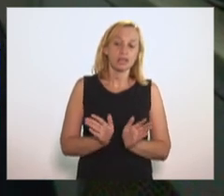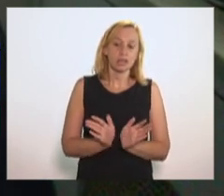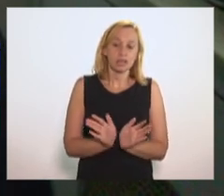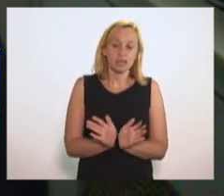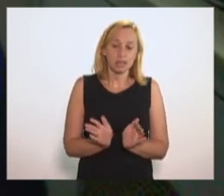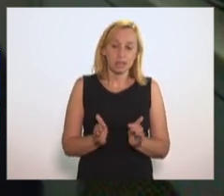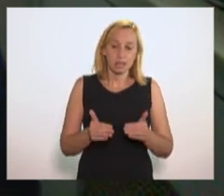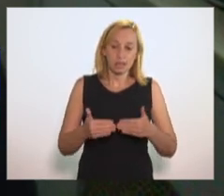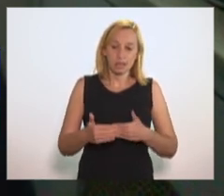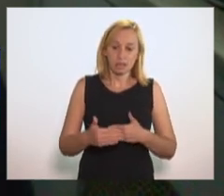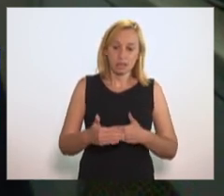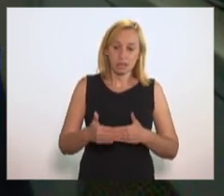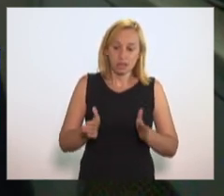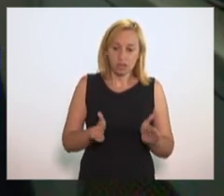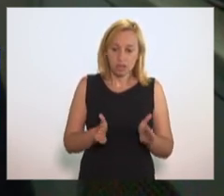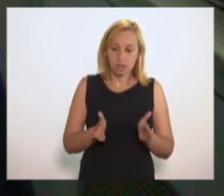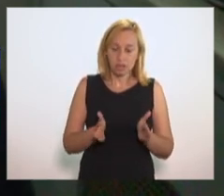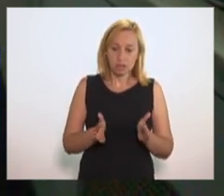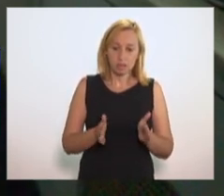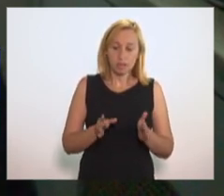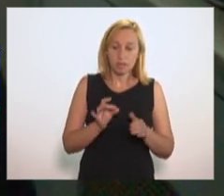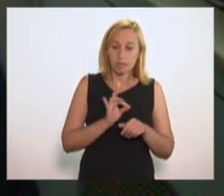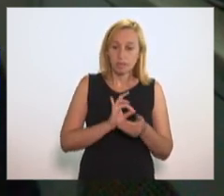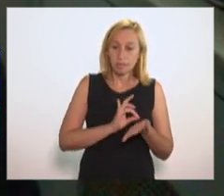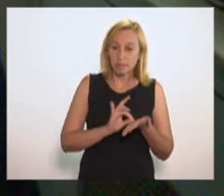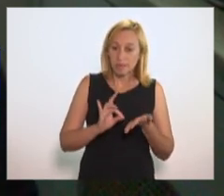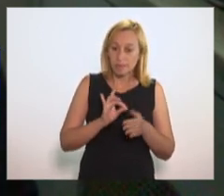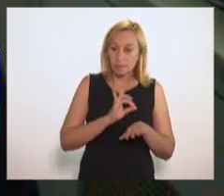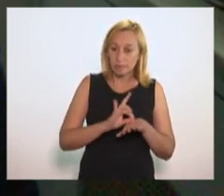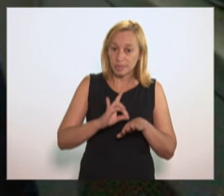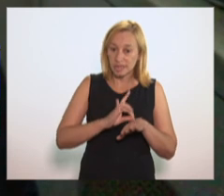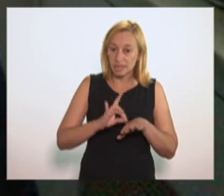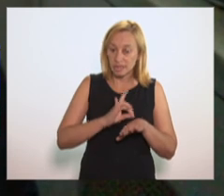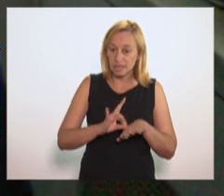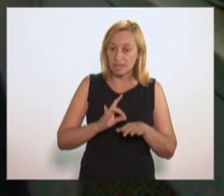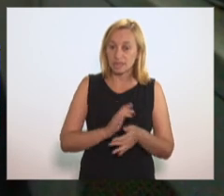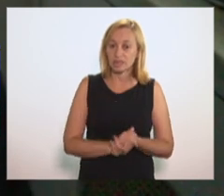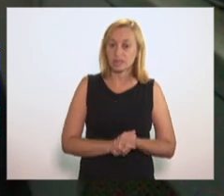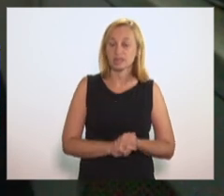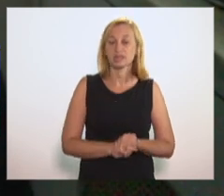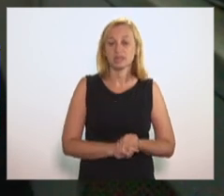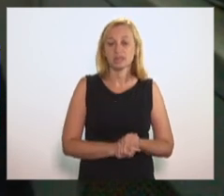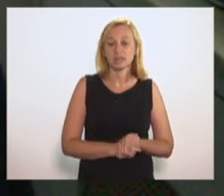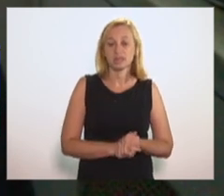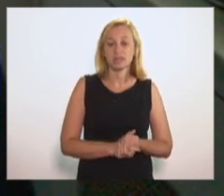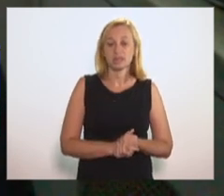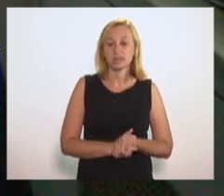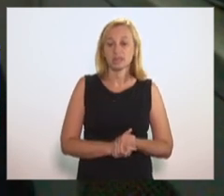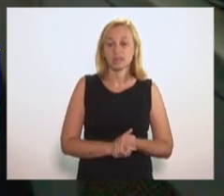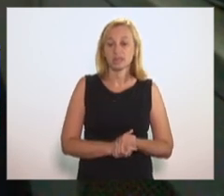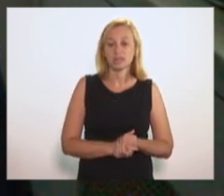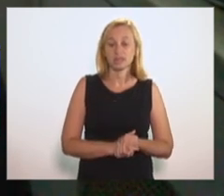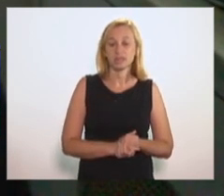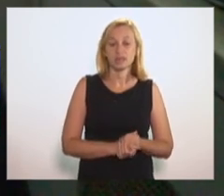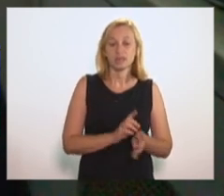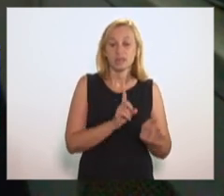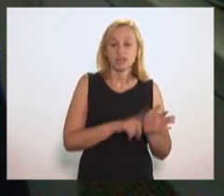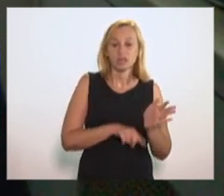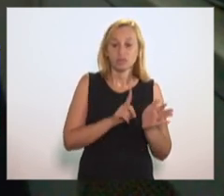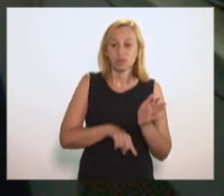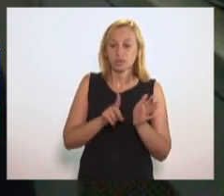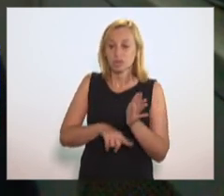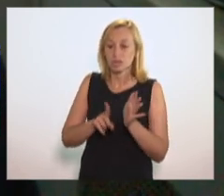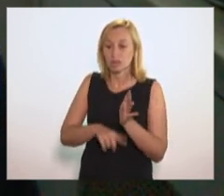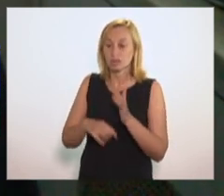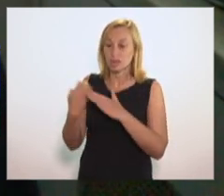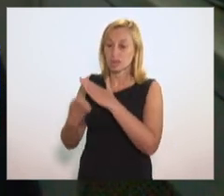que é os abatimentos que as concessionárias